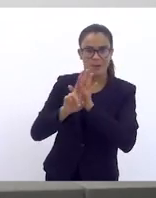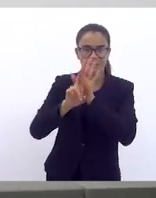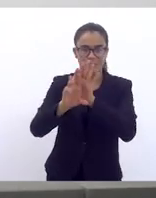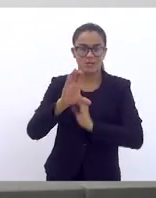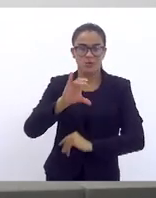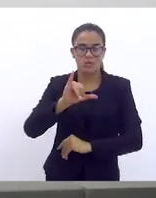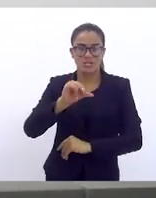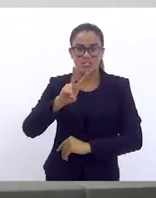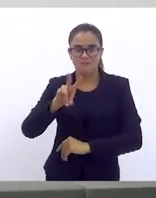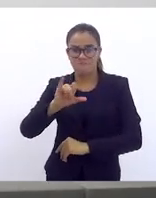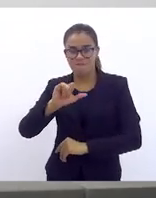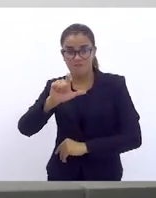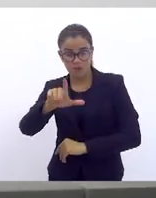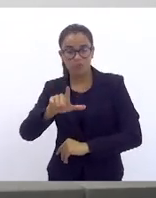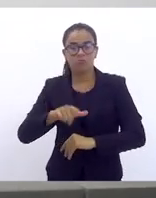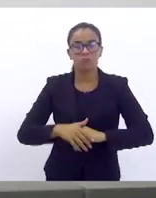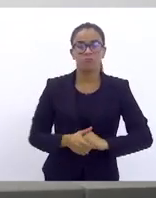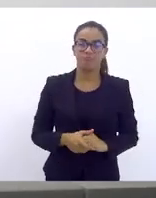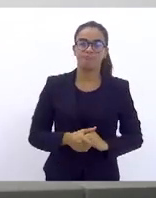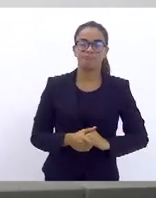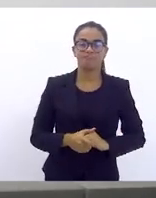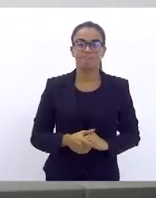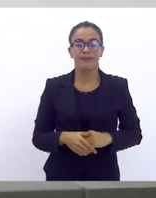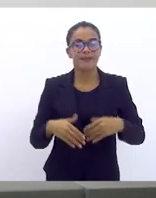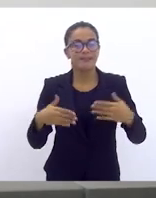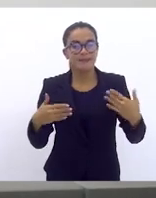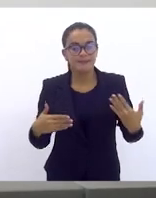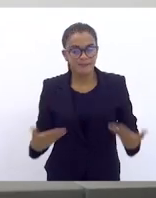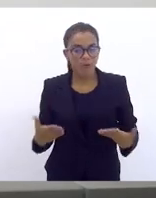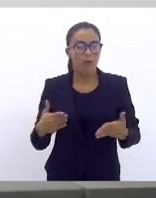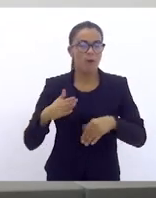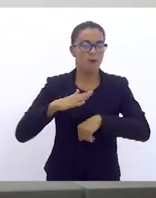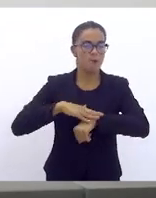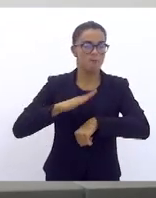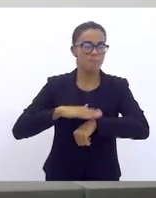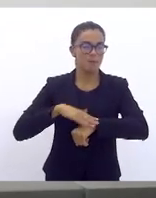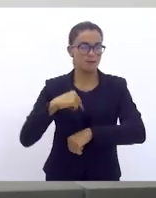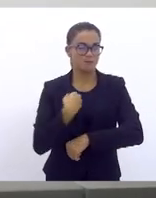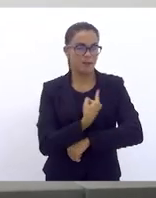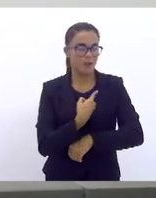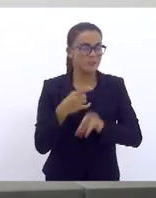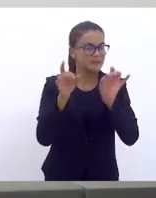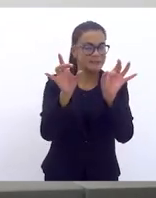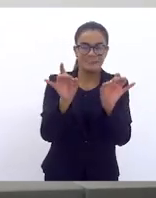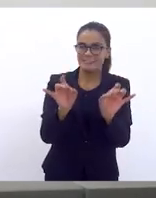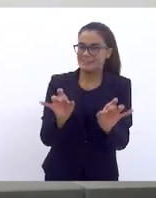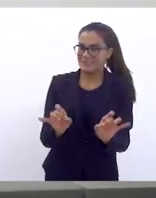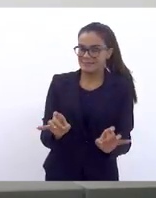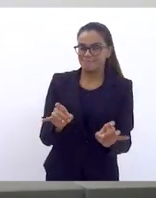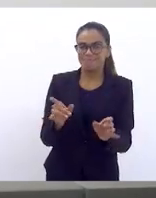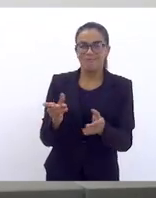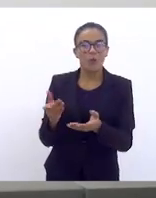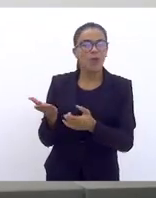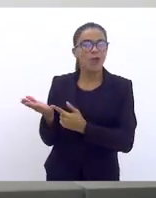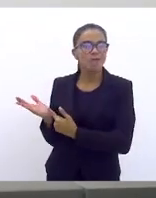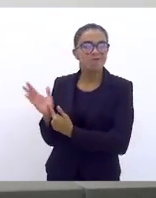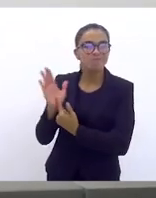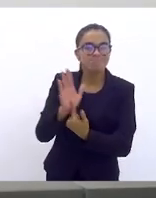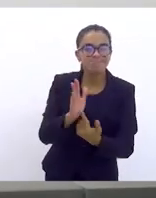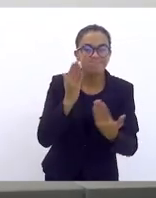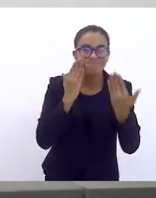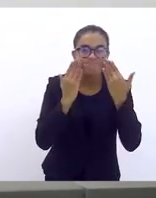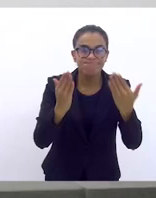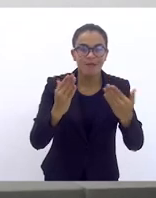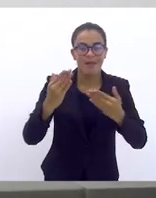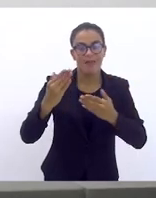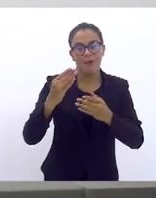Enfim então para nós é um momento muito especial poder trazer aqui para discussão